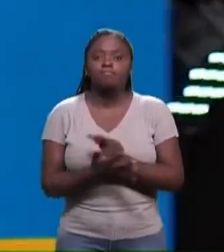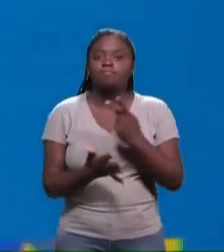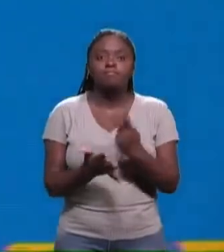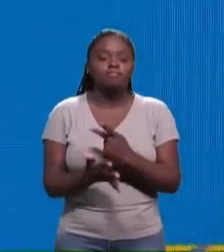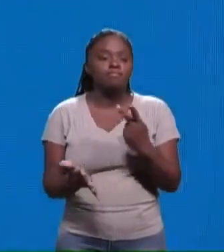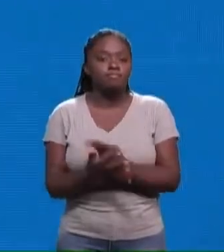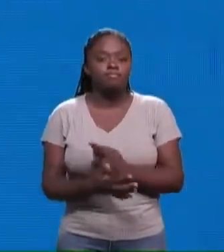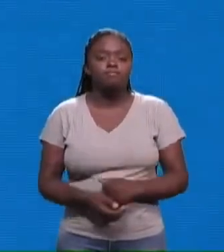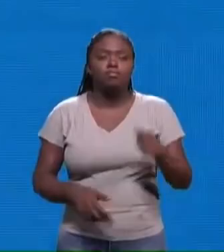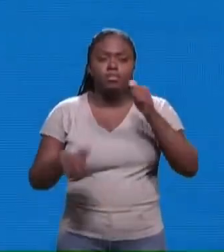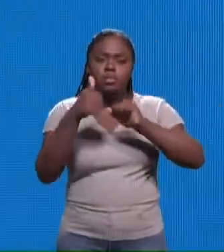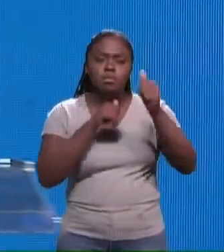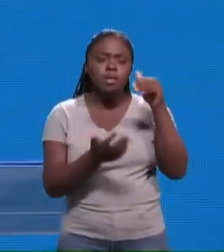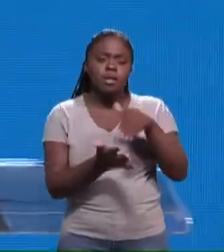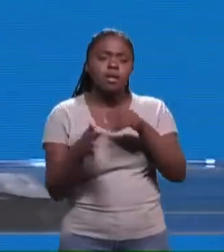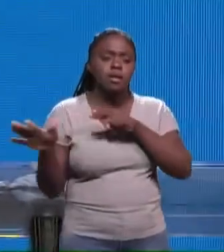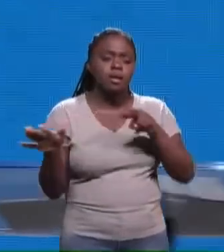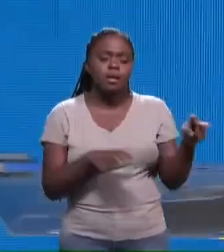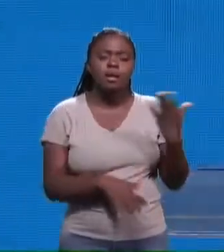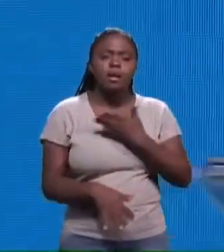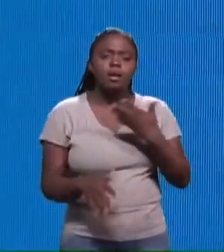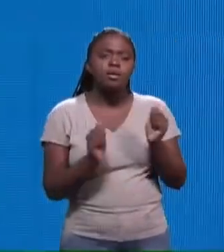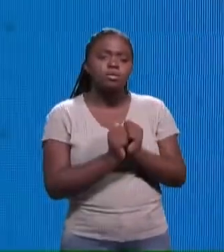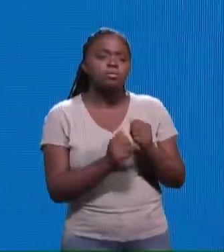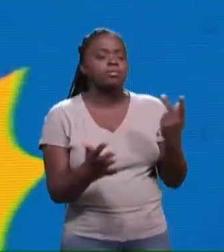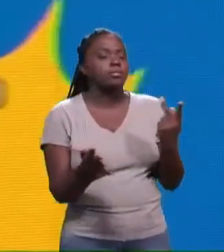Tomar uma no fim de semana com os amigos, errado.